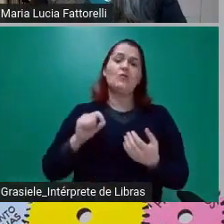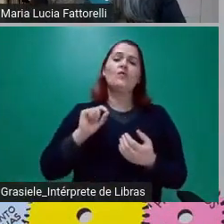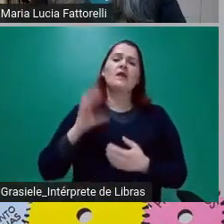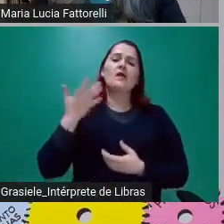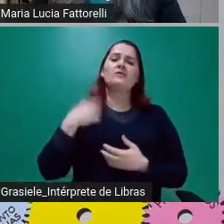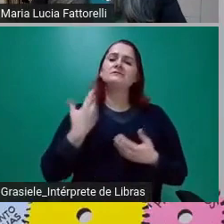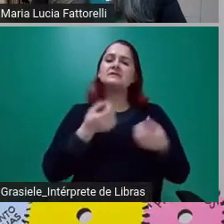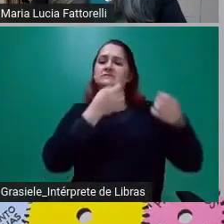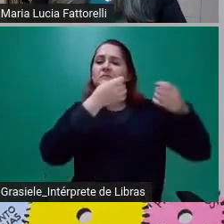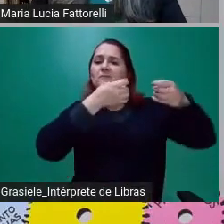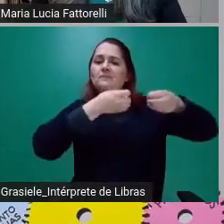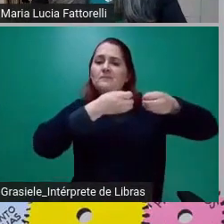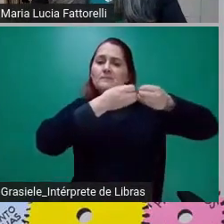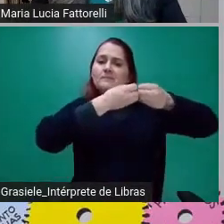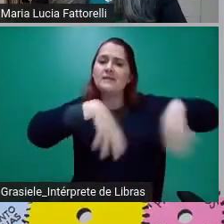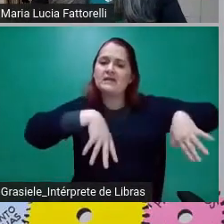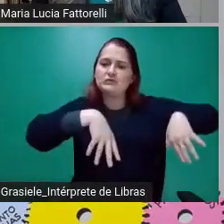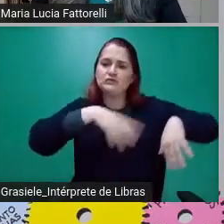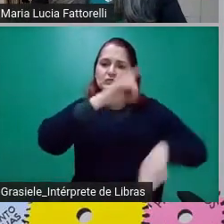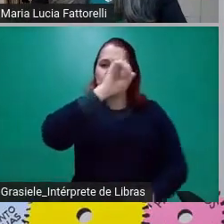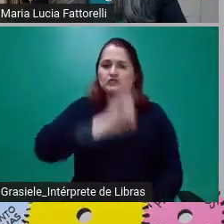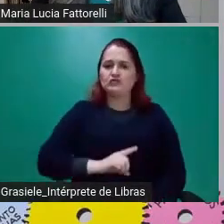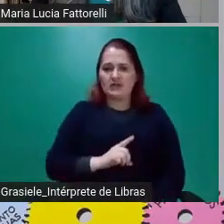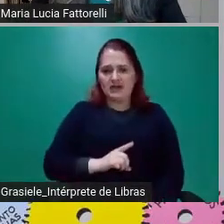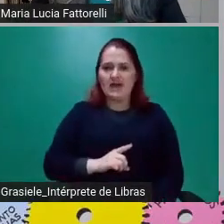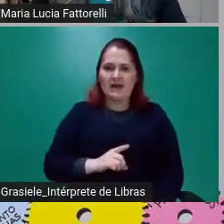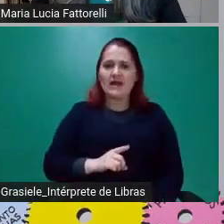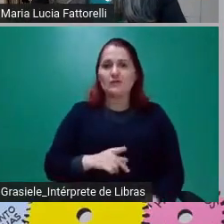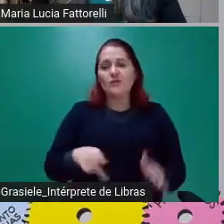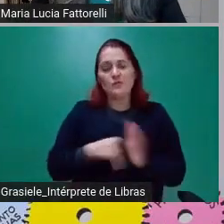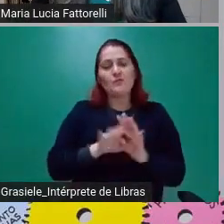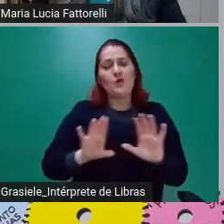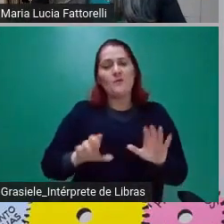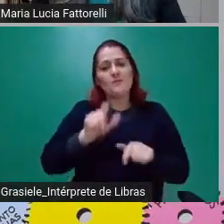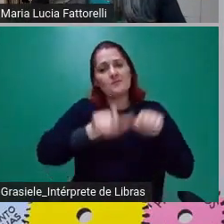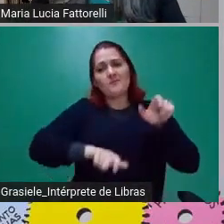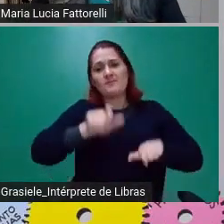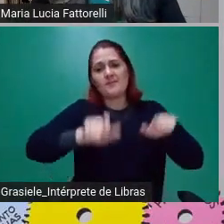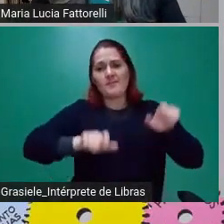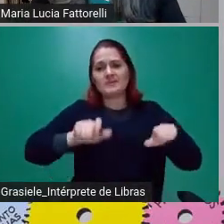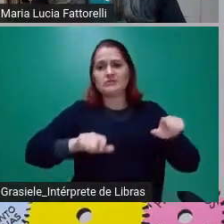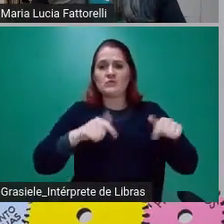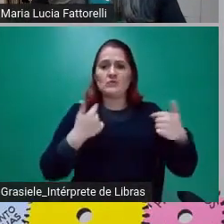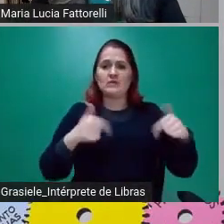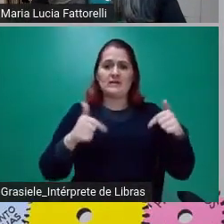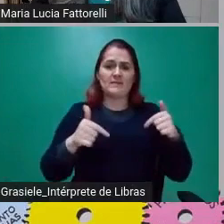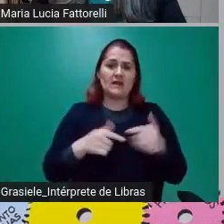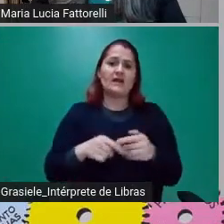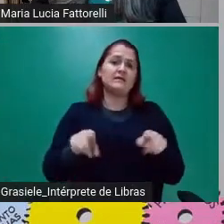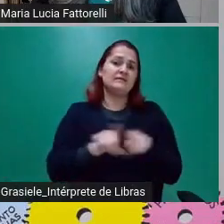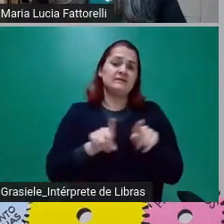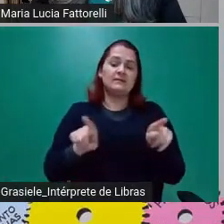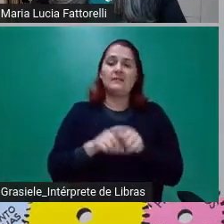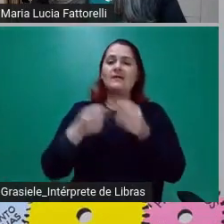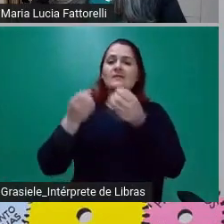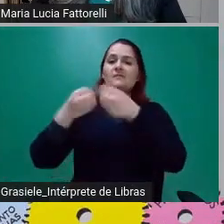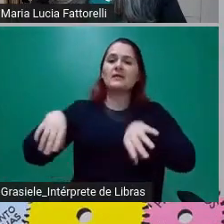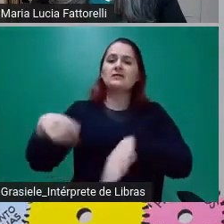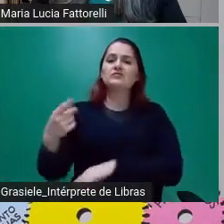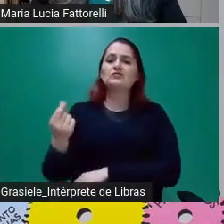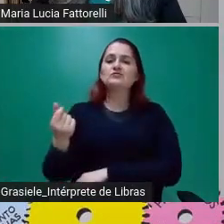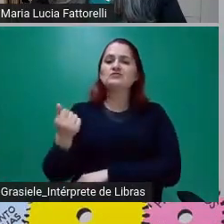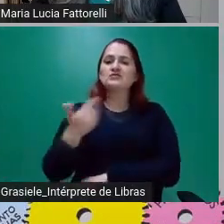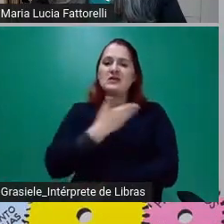né, dos direitos da classe trabalhadora e com prejuízo também dos recursos públicos, porque há várias denúncias